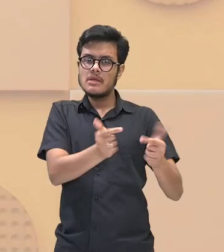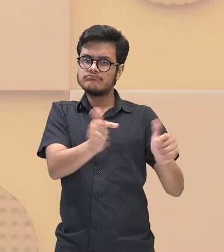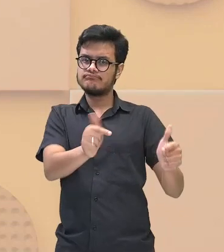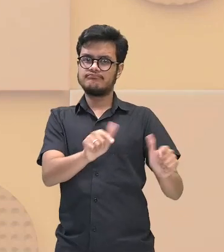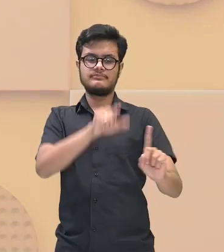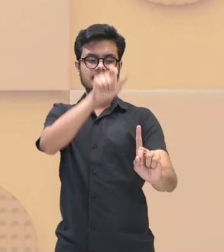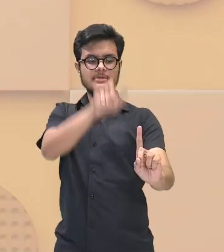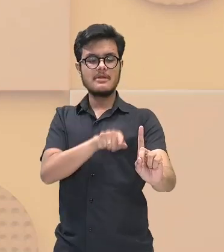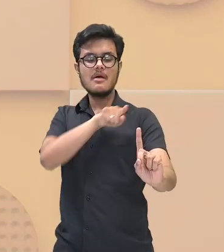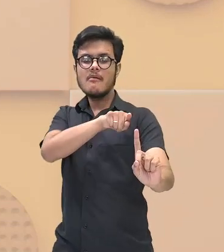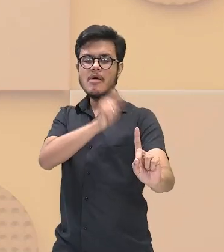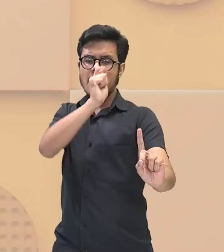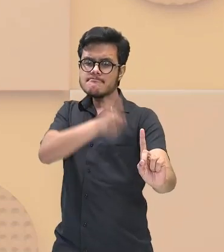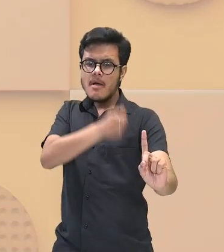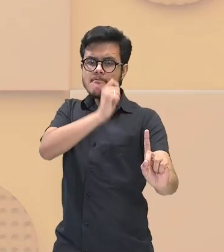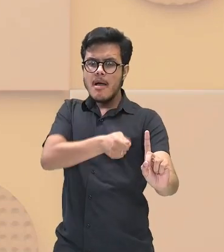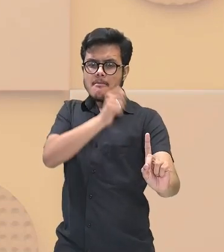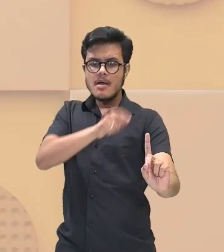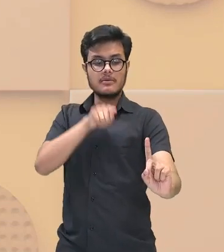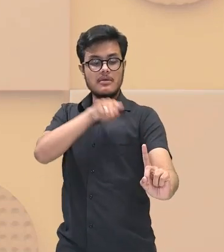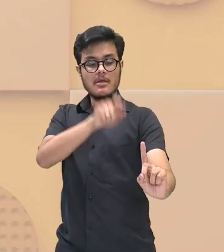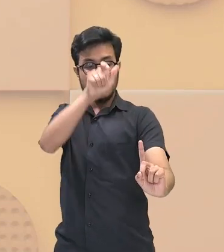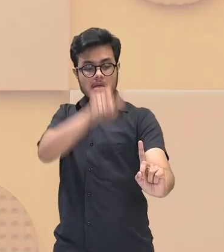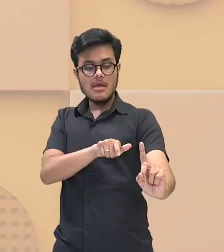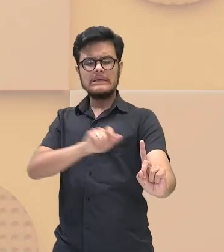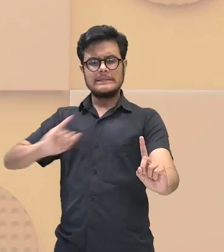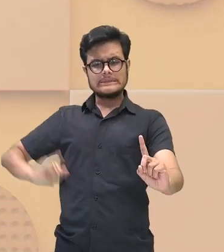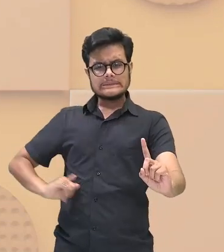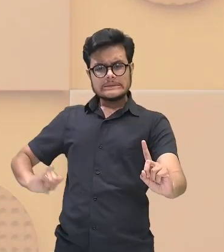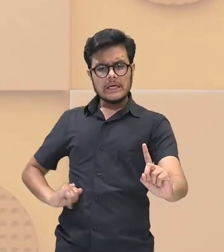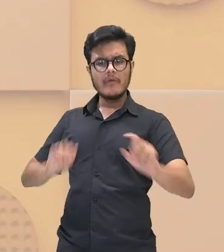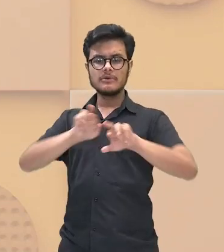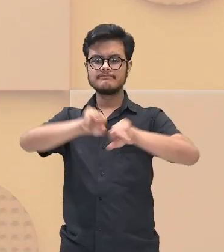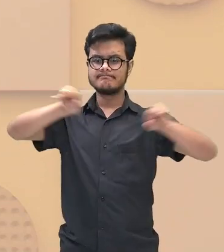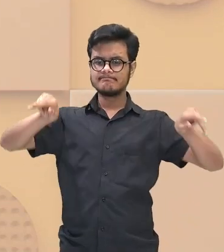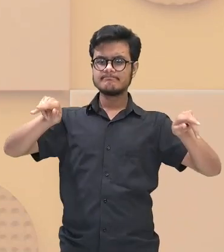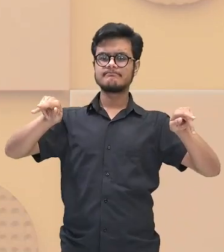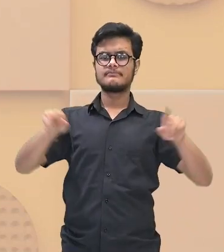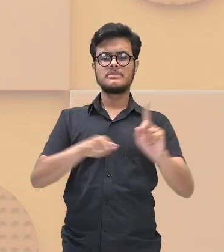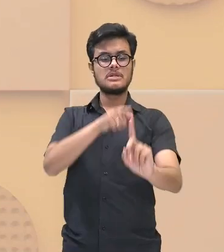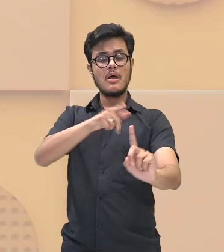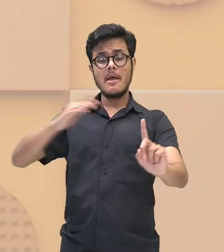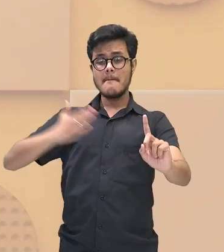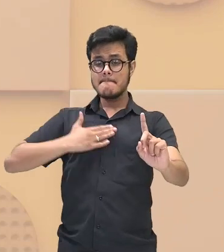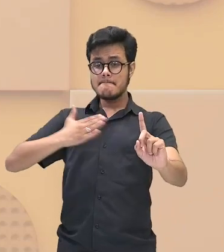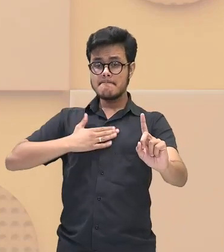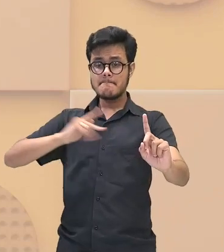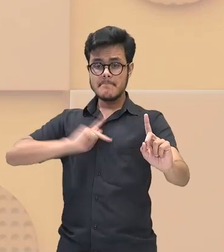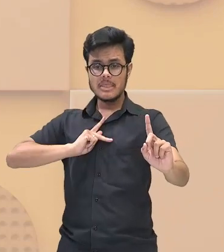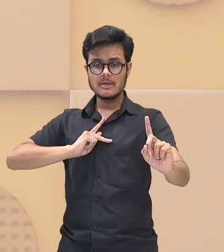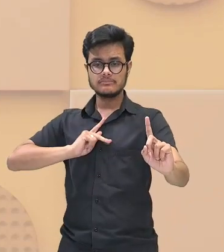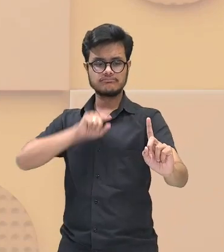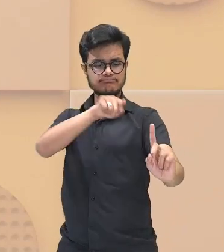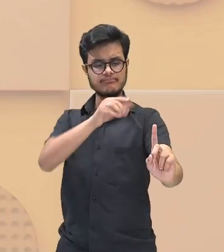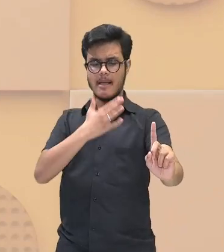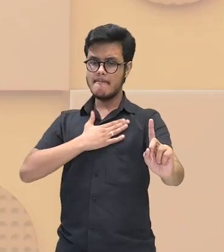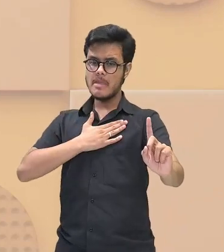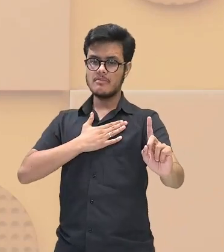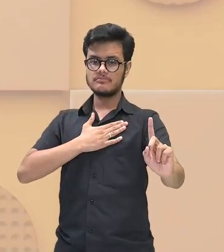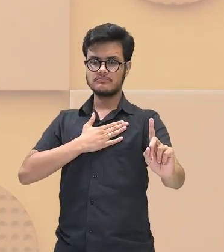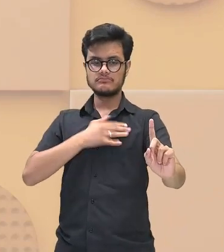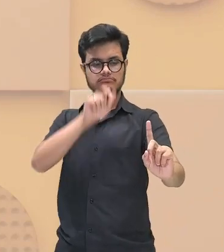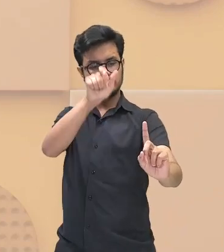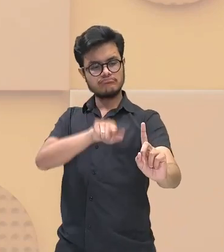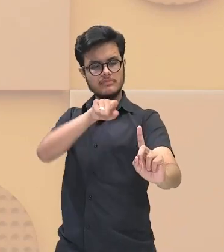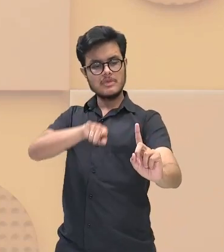pessoa. Essa pessoa que será escravizada, ela será propriedade do seu dono e vai estar ali